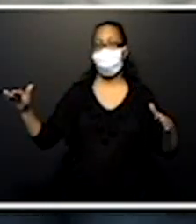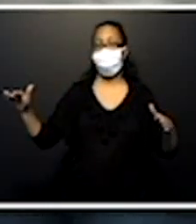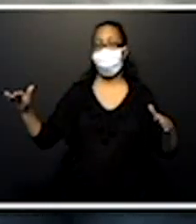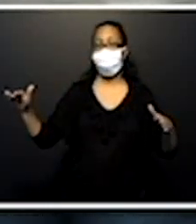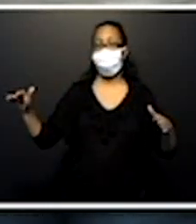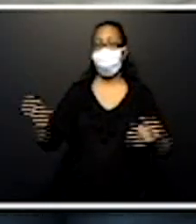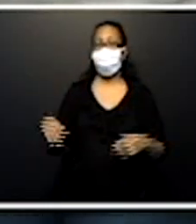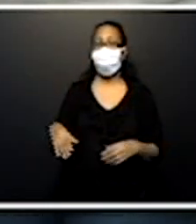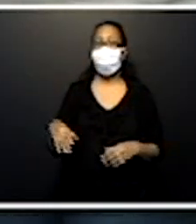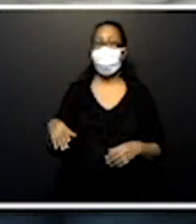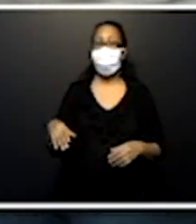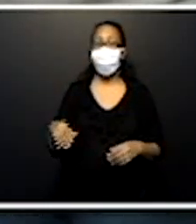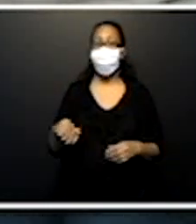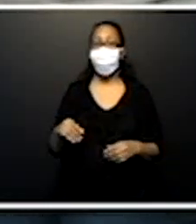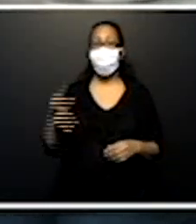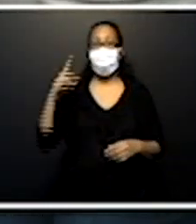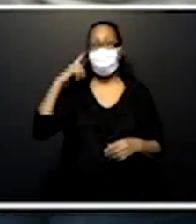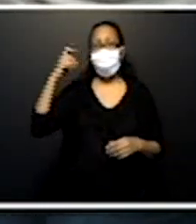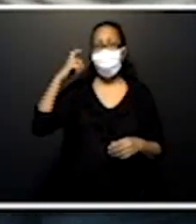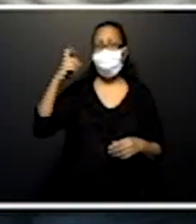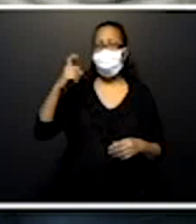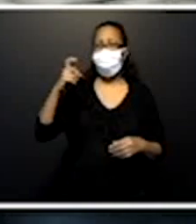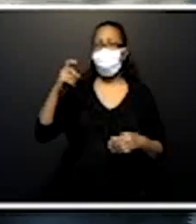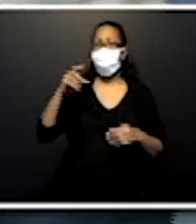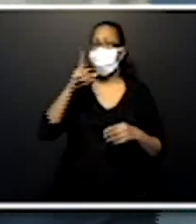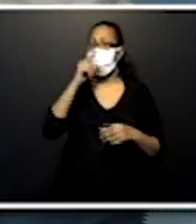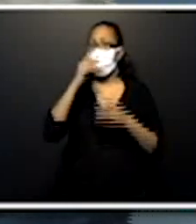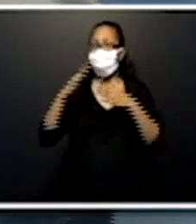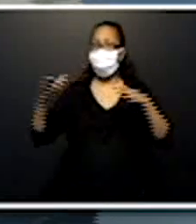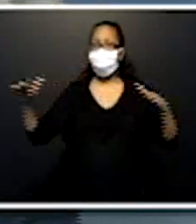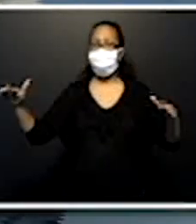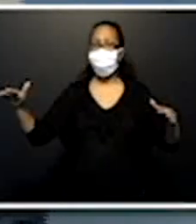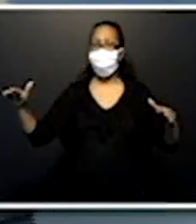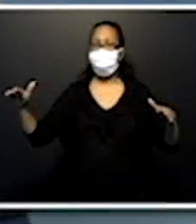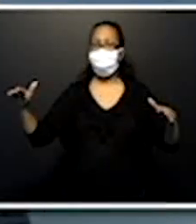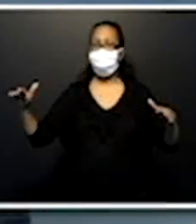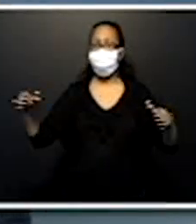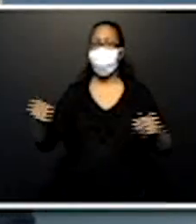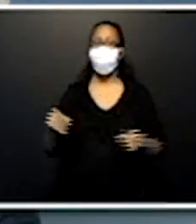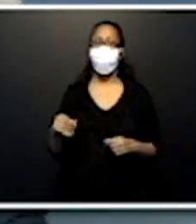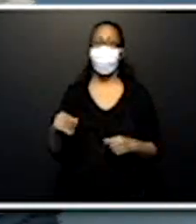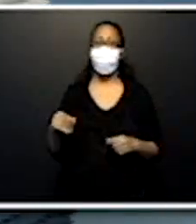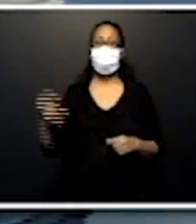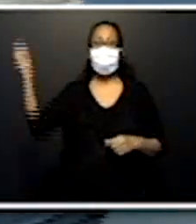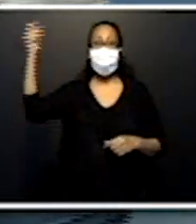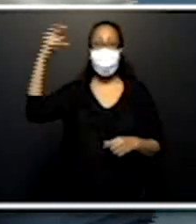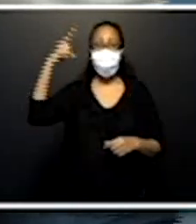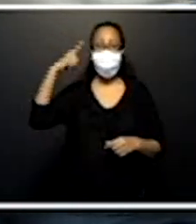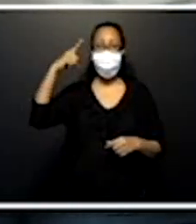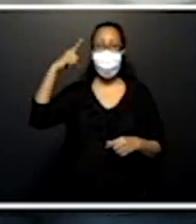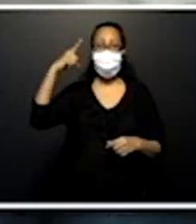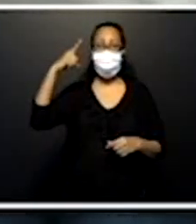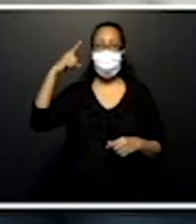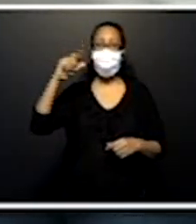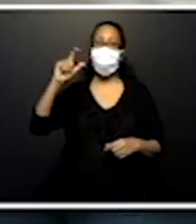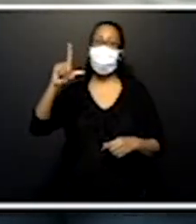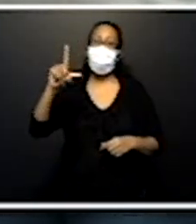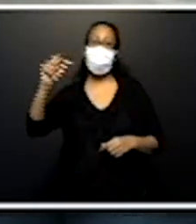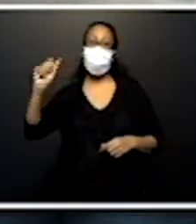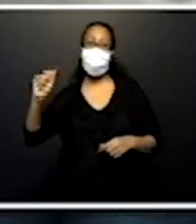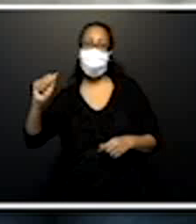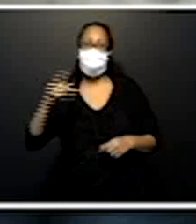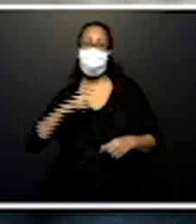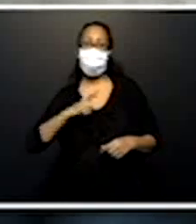A maré, o barulho da maré. E aí, tanto sol quanto lá tem dupla significação.